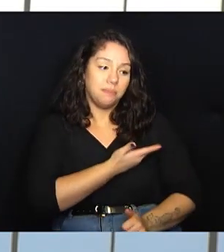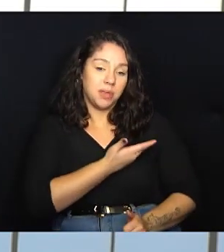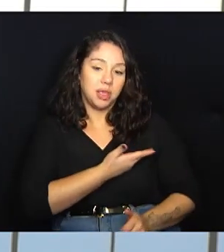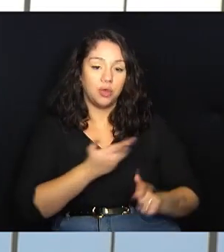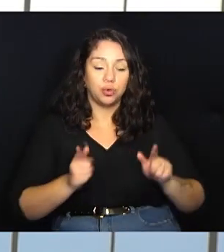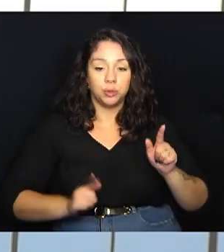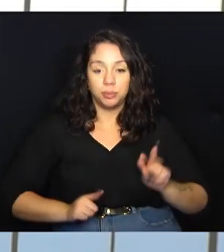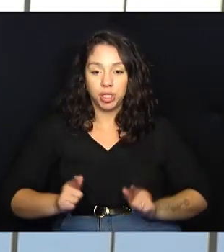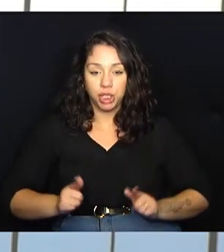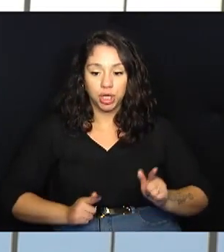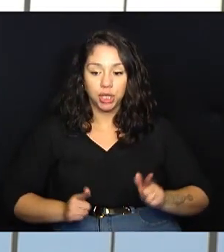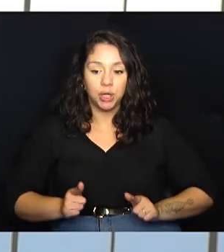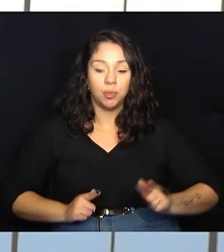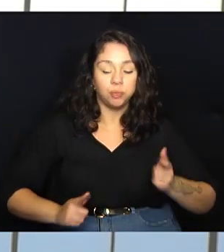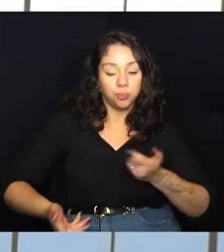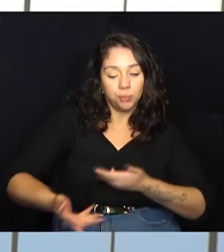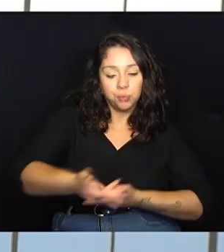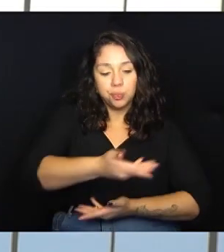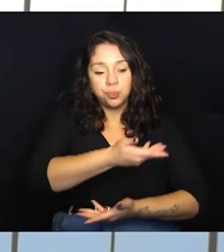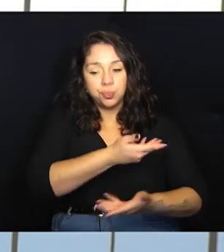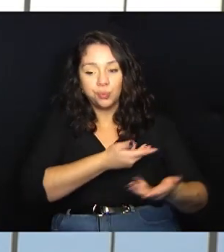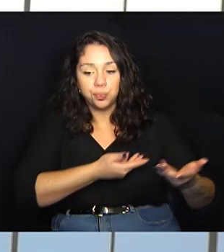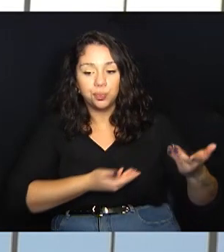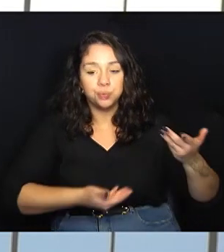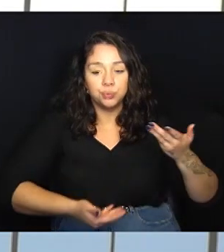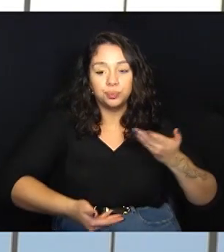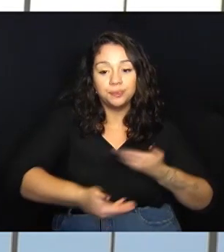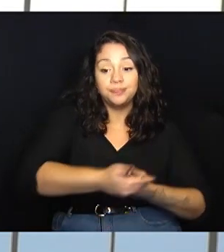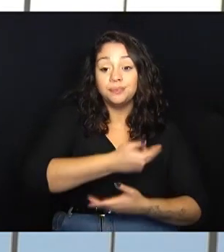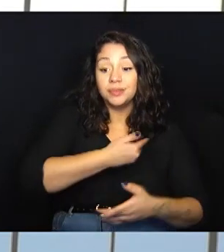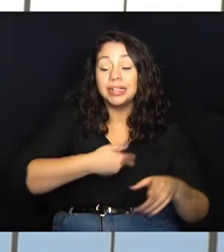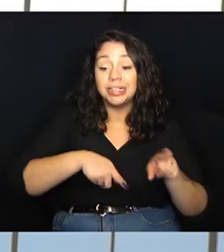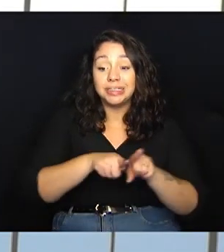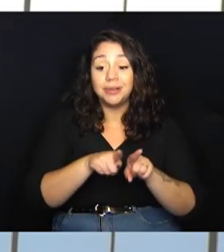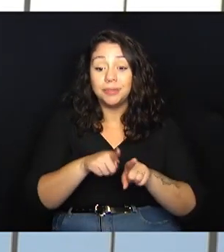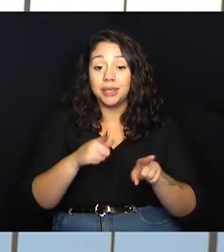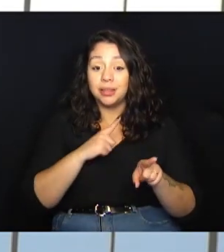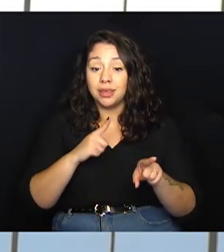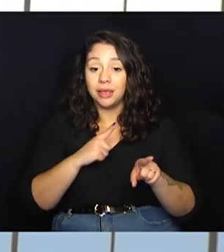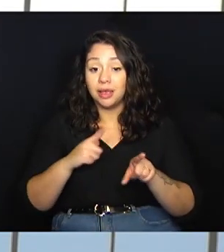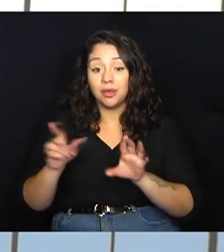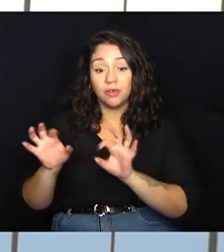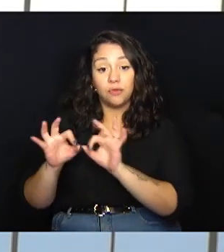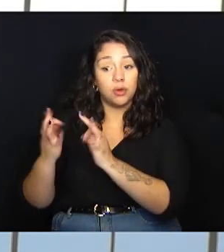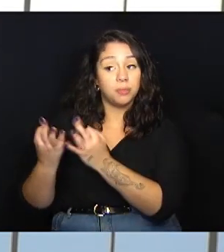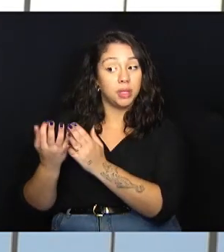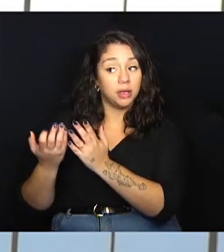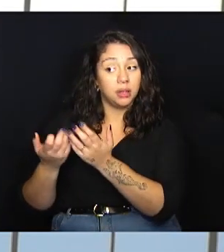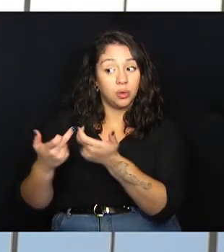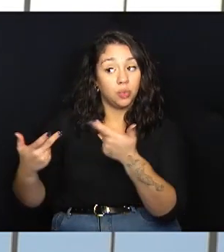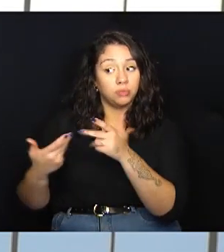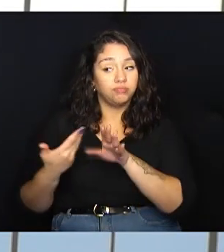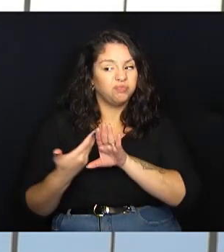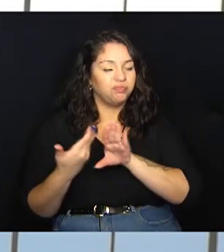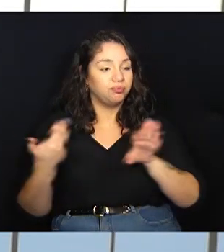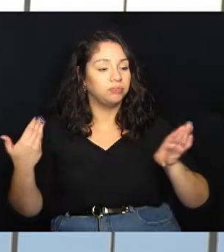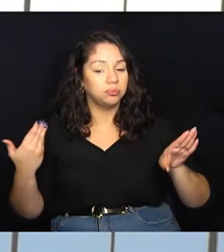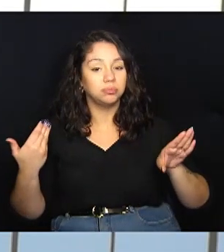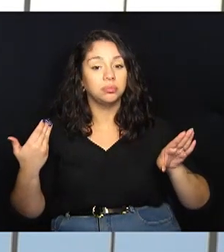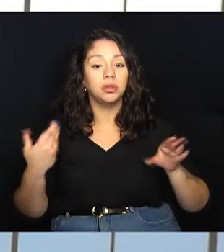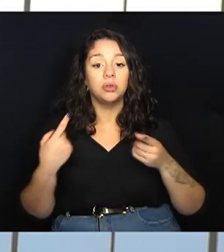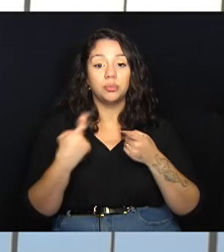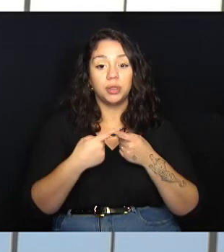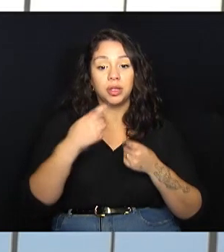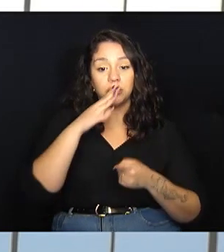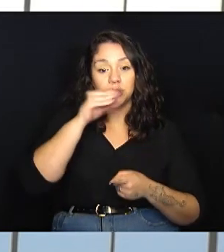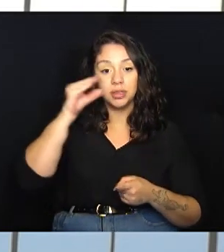primos, com outras pessoas ali. A gente, inclusive, busca se afastar um pouco dessas referências, né, por esse adolescência conhecida como um